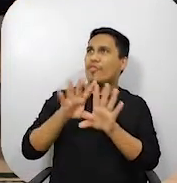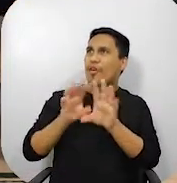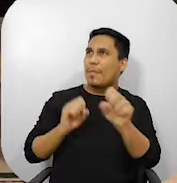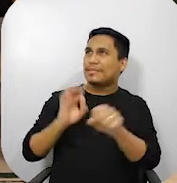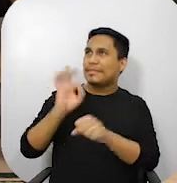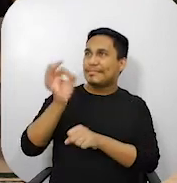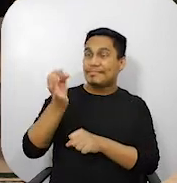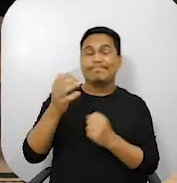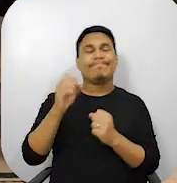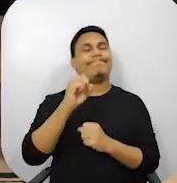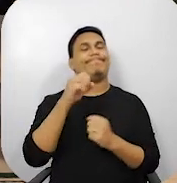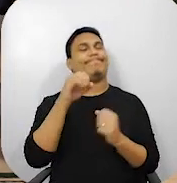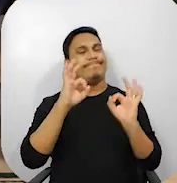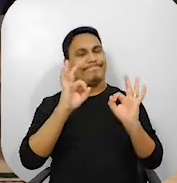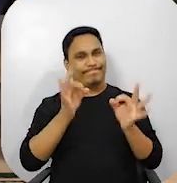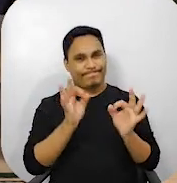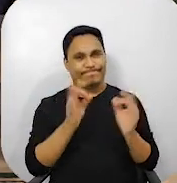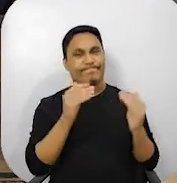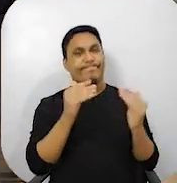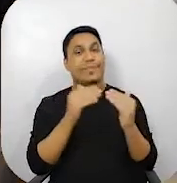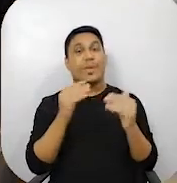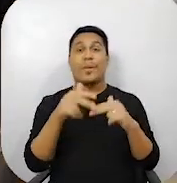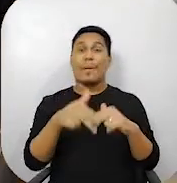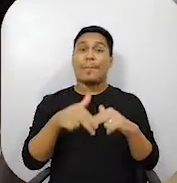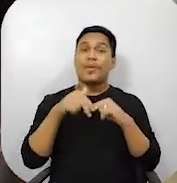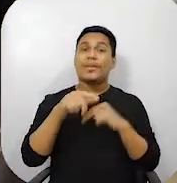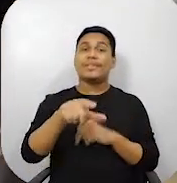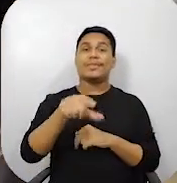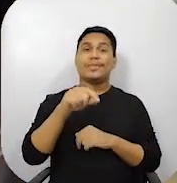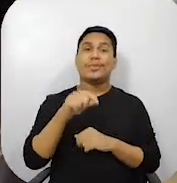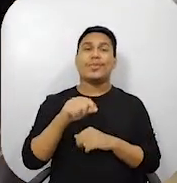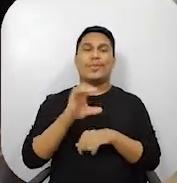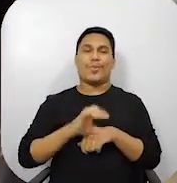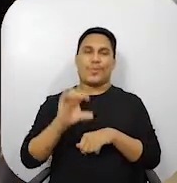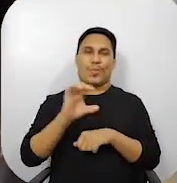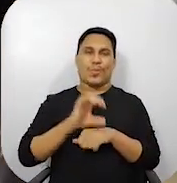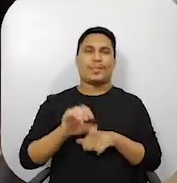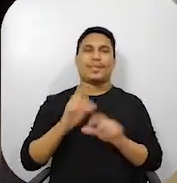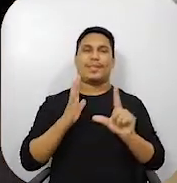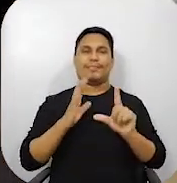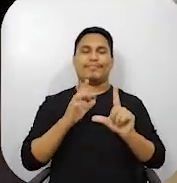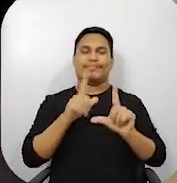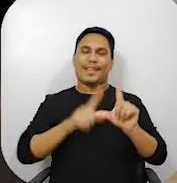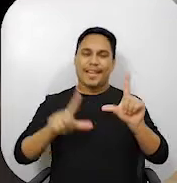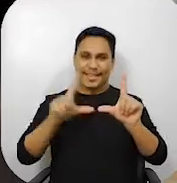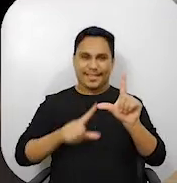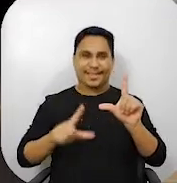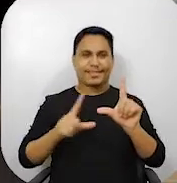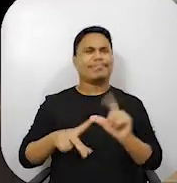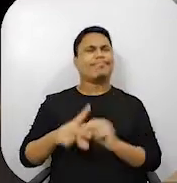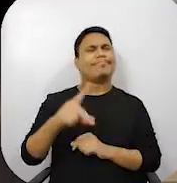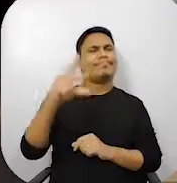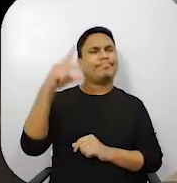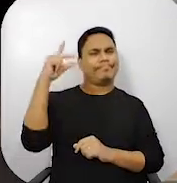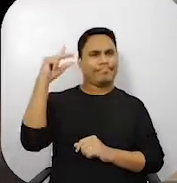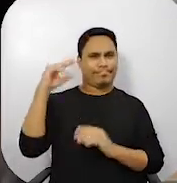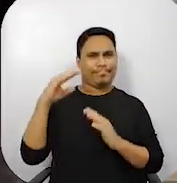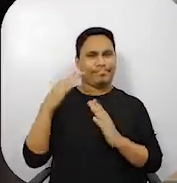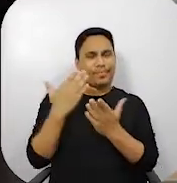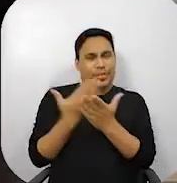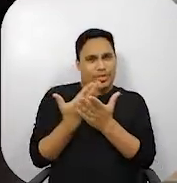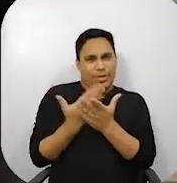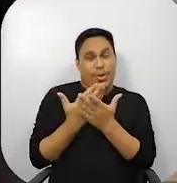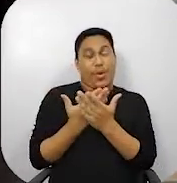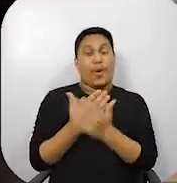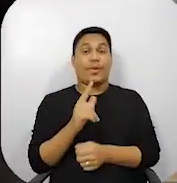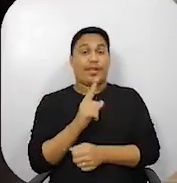disco de fazer letra c e por isso né foi assim o que me levou na época de escola era muito engraçada eu